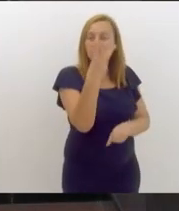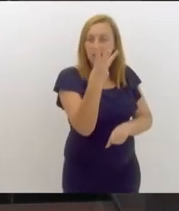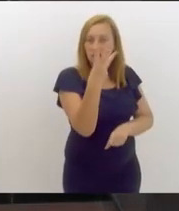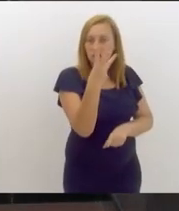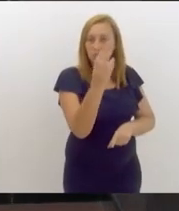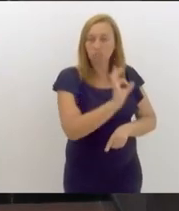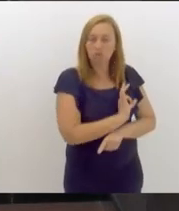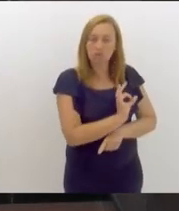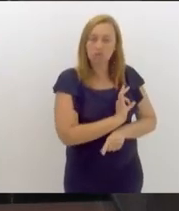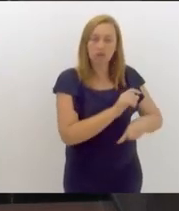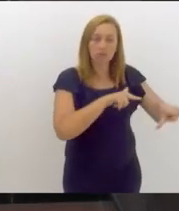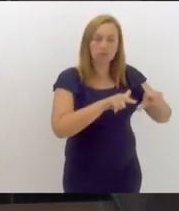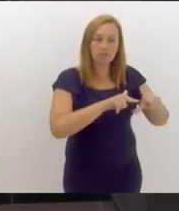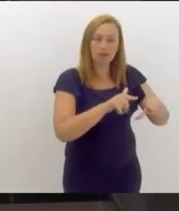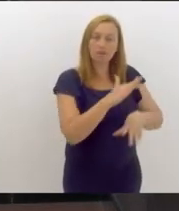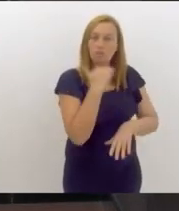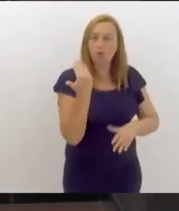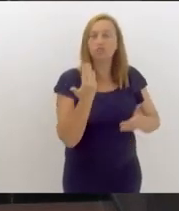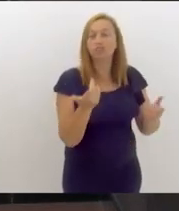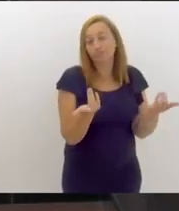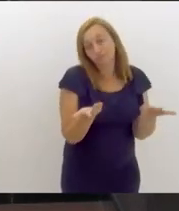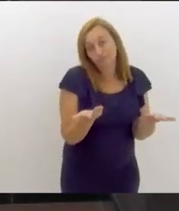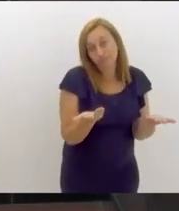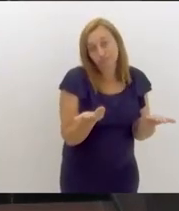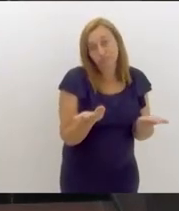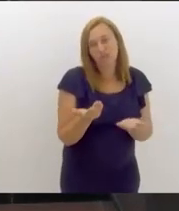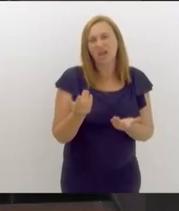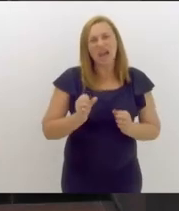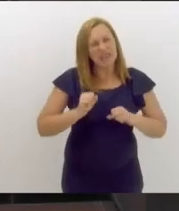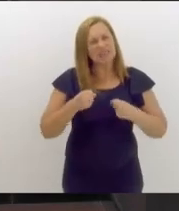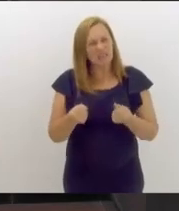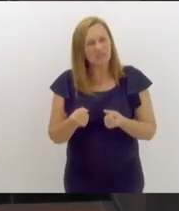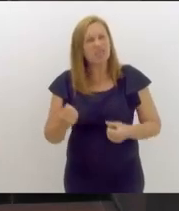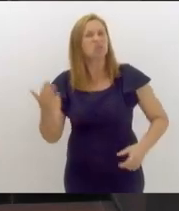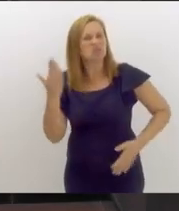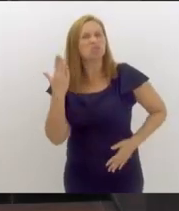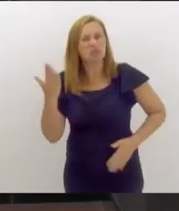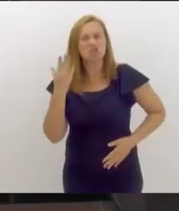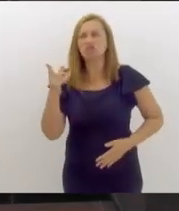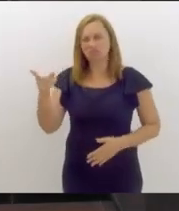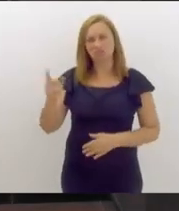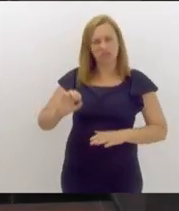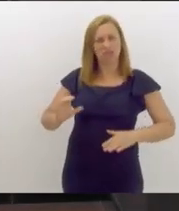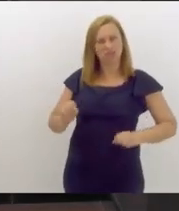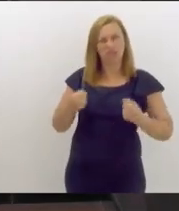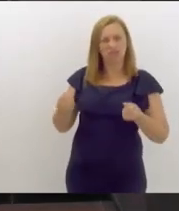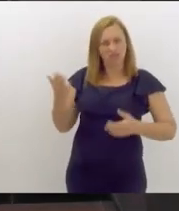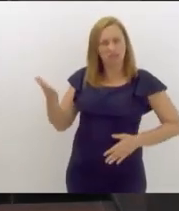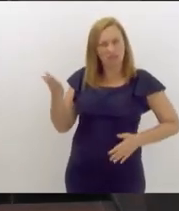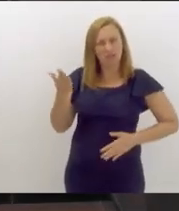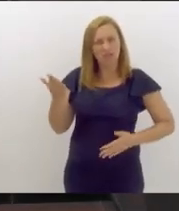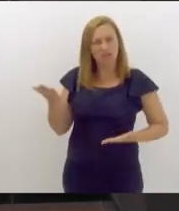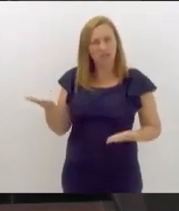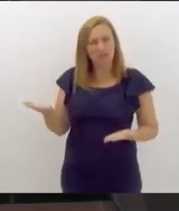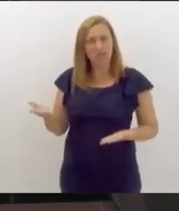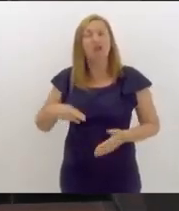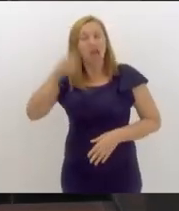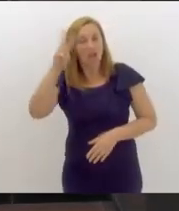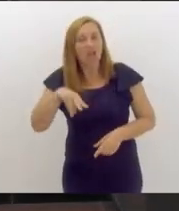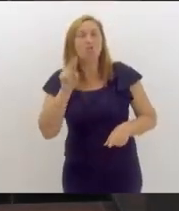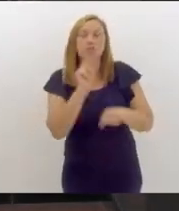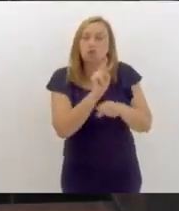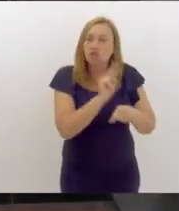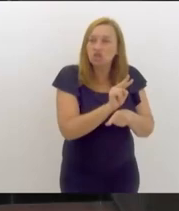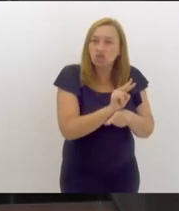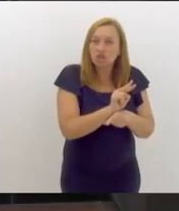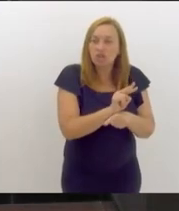E aí vamos continuar defendendo essas esses marginais esses caras que aí estão quem tem que ser protegido é o